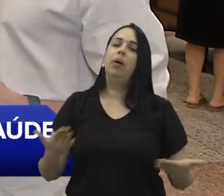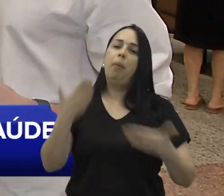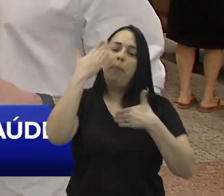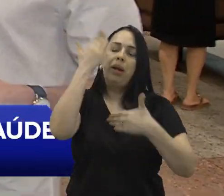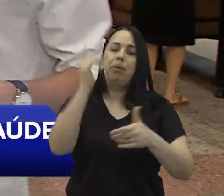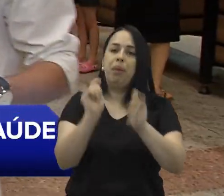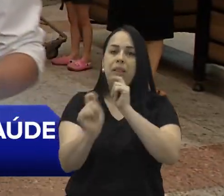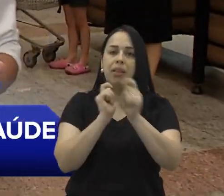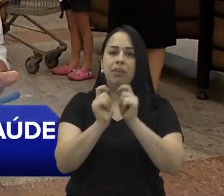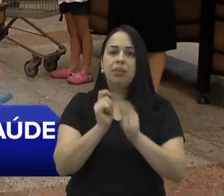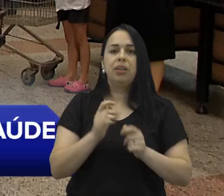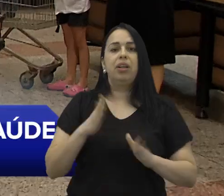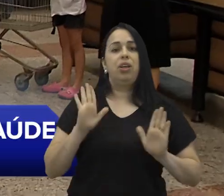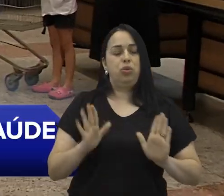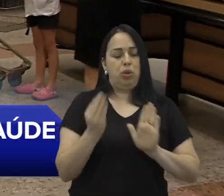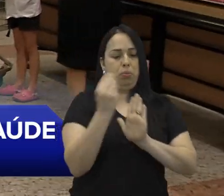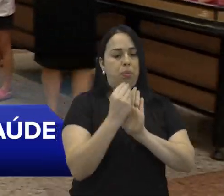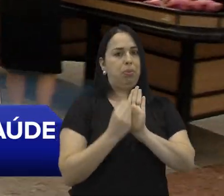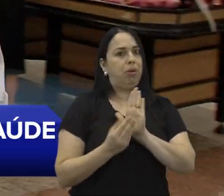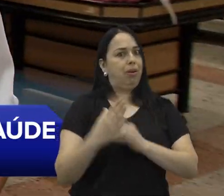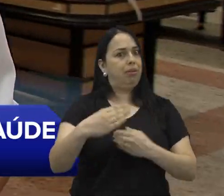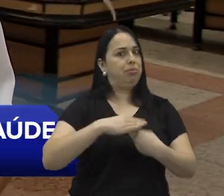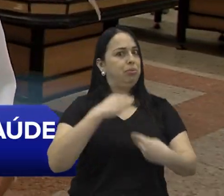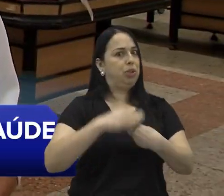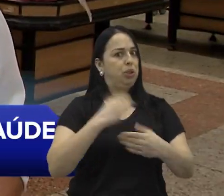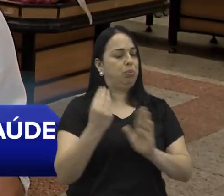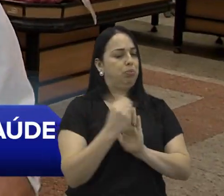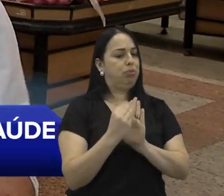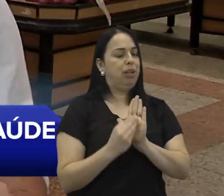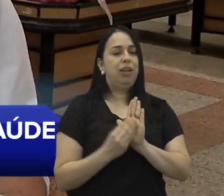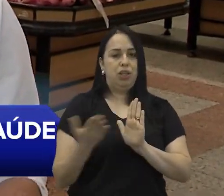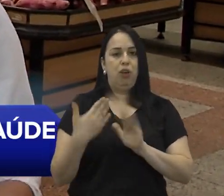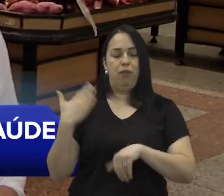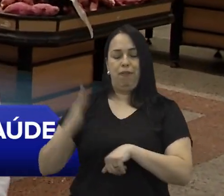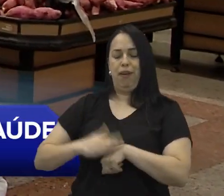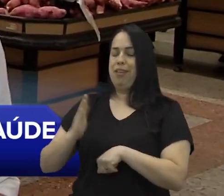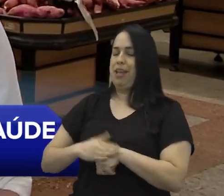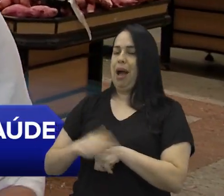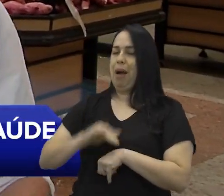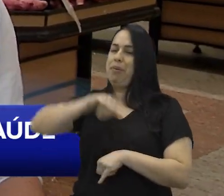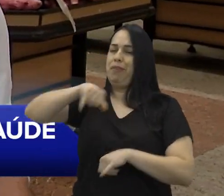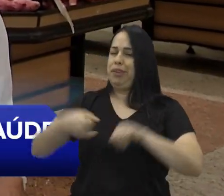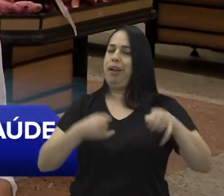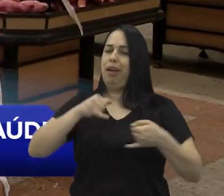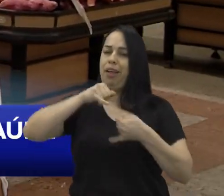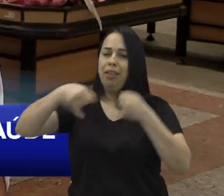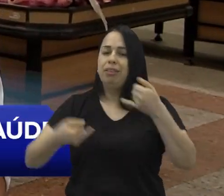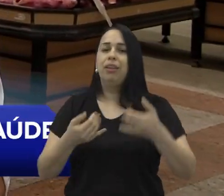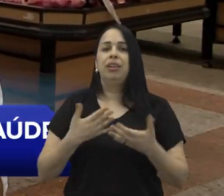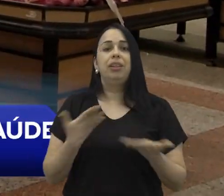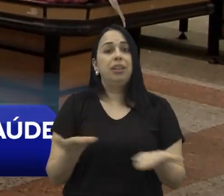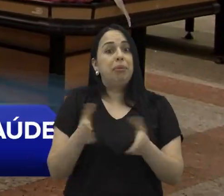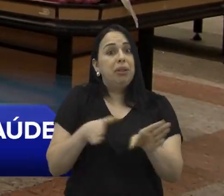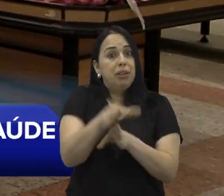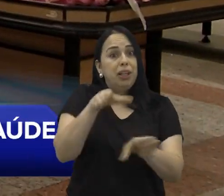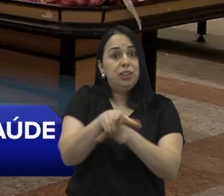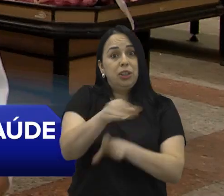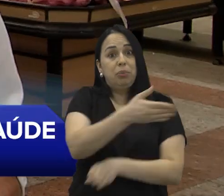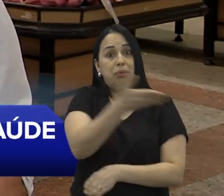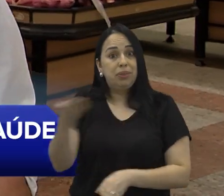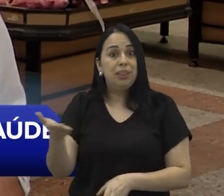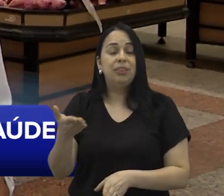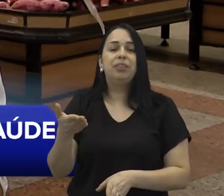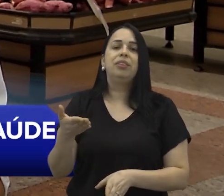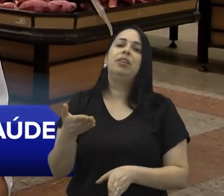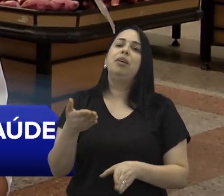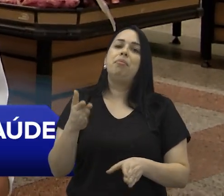sua entrevista. Então é isso, pessoal. Eu já anotei aqui as dicas, já vou fazer lá em casa, reaproveitar esses alimentos. Fica a dica para você aí de